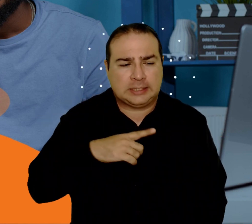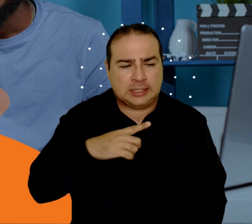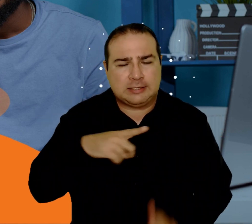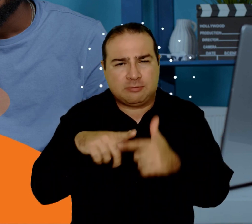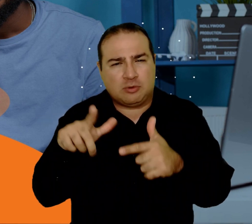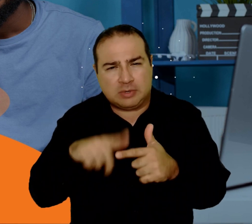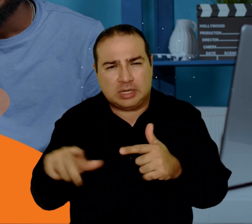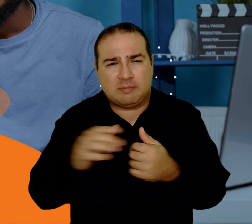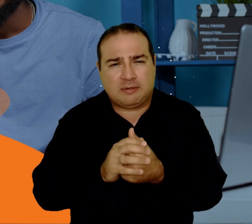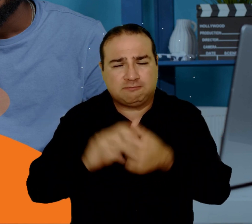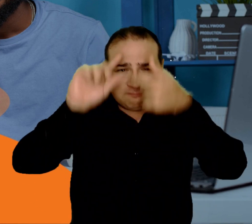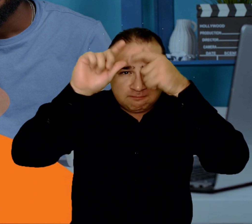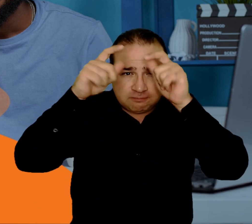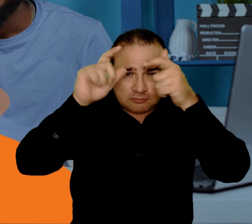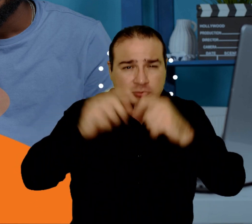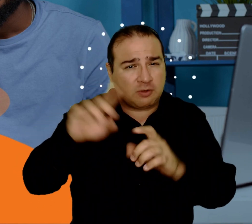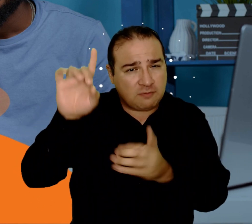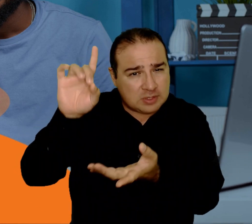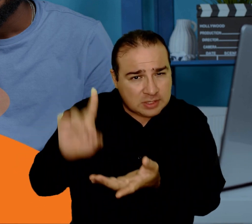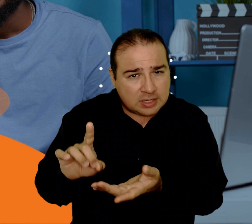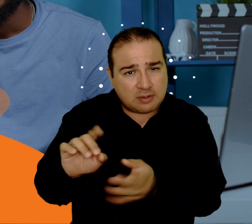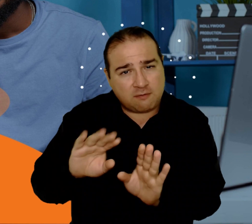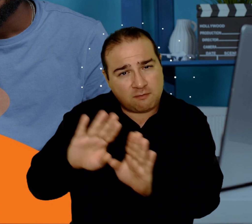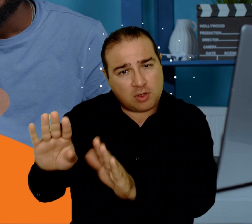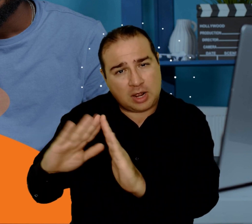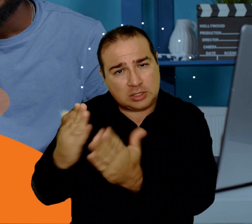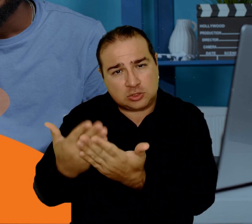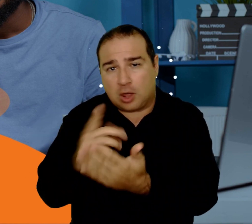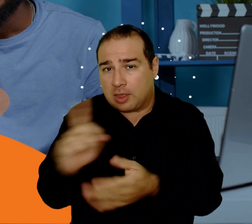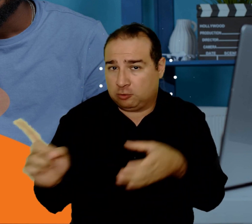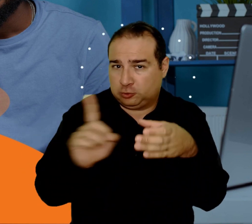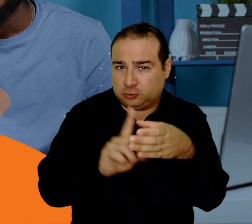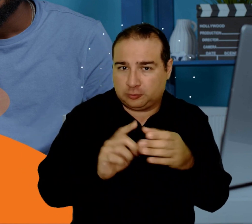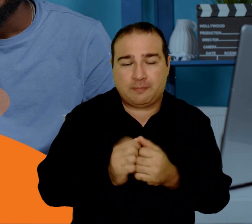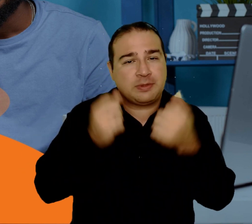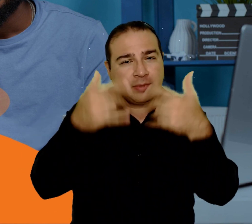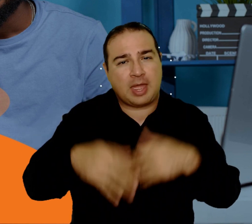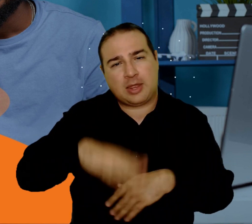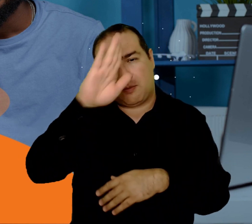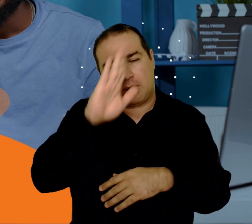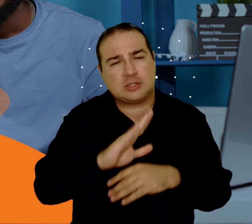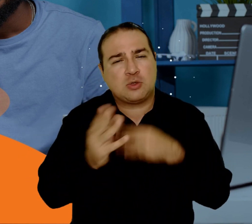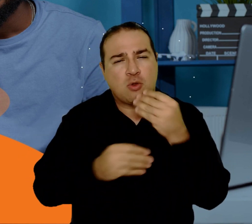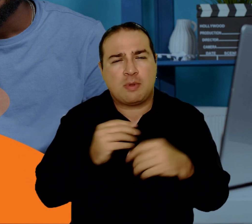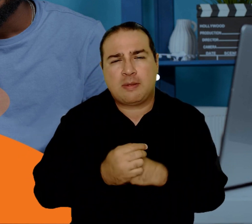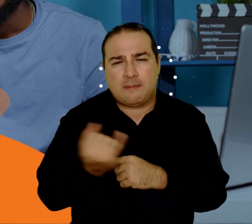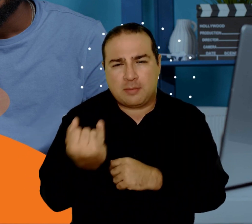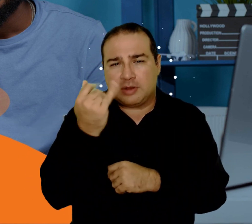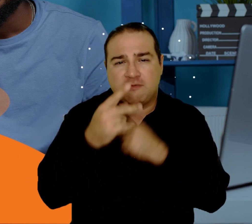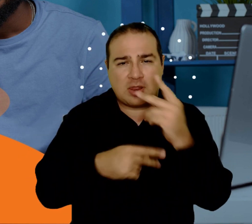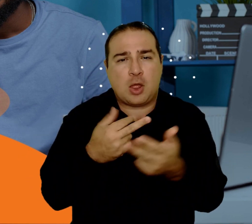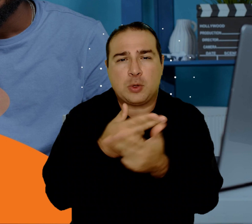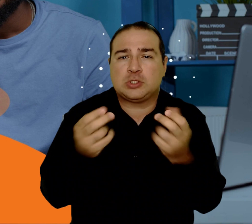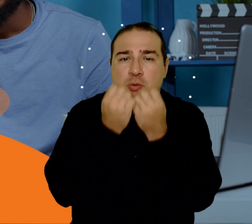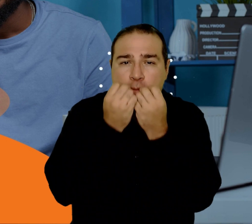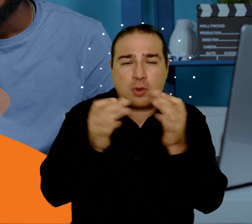uma deficiência, de um transtorno. Para dar um panorama do contexto atual da educação especial no Brasil, acho que vale primeiro falar